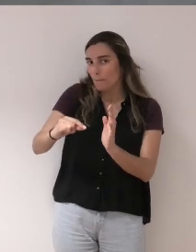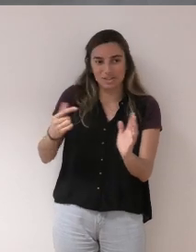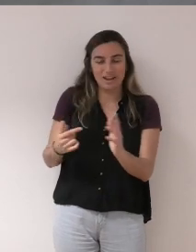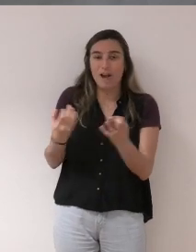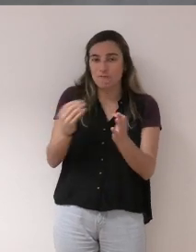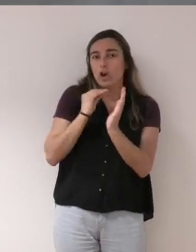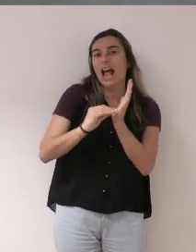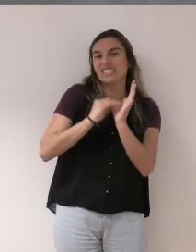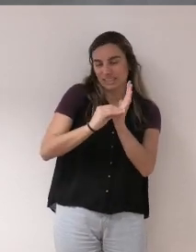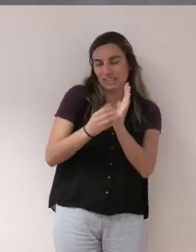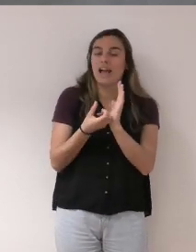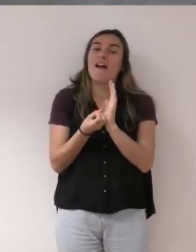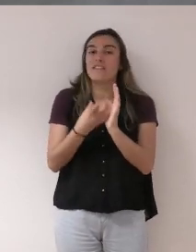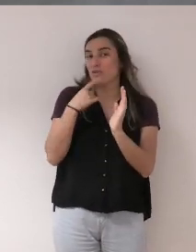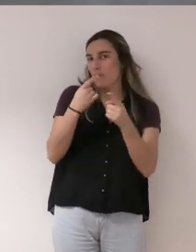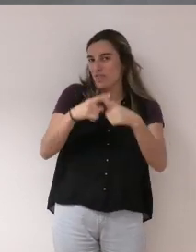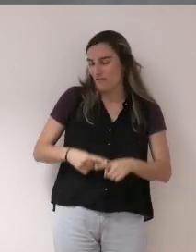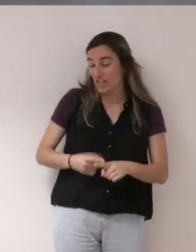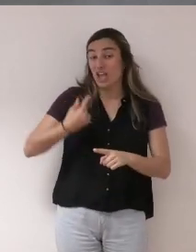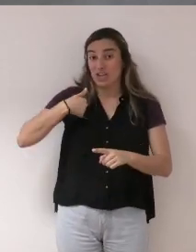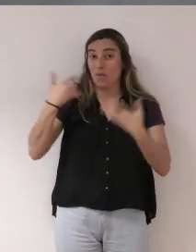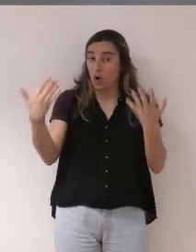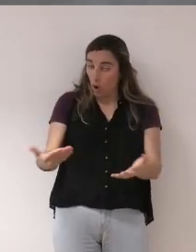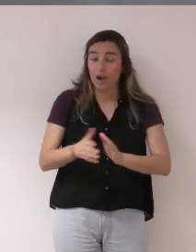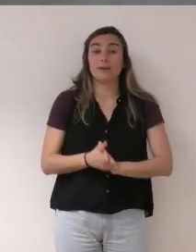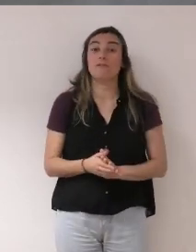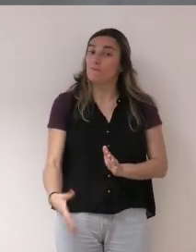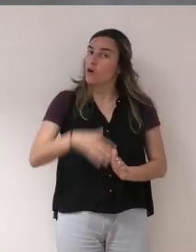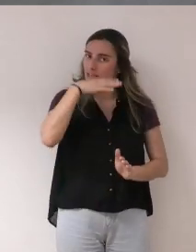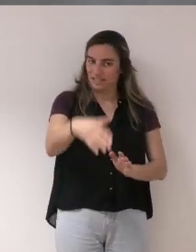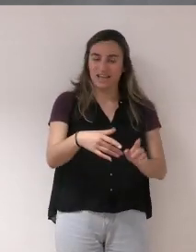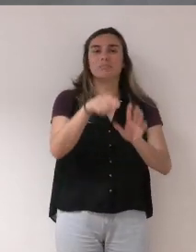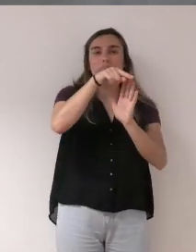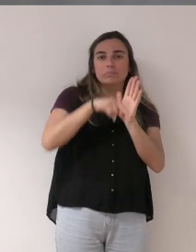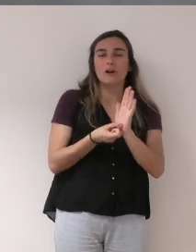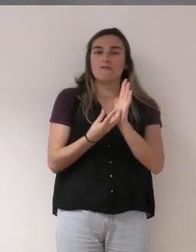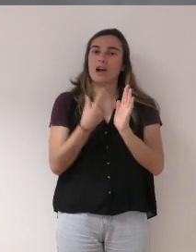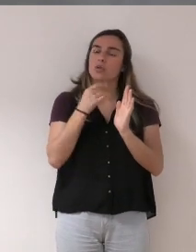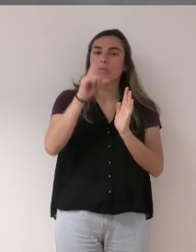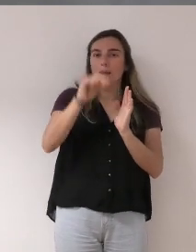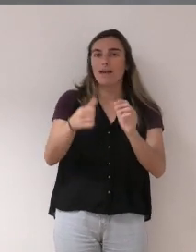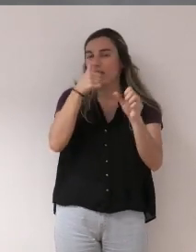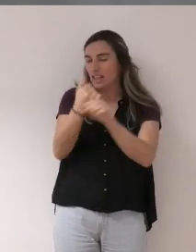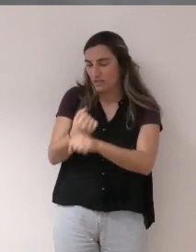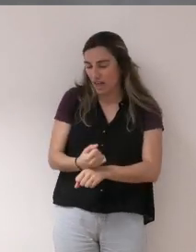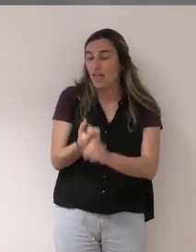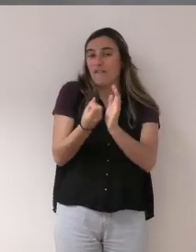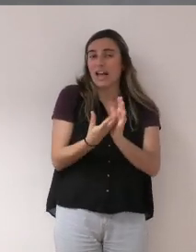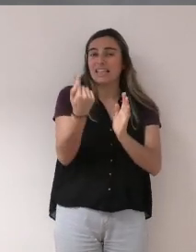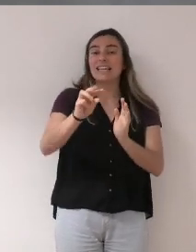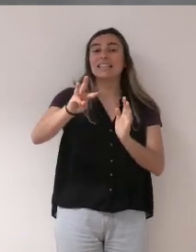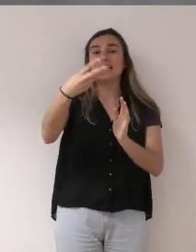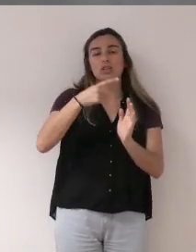circular. Não é? Eu vou fazer o elenco desses nomes e das várias atividades. Porque ele tem